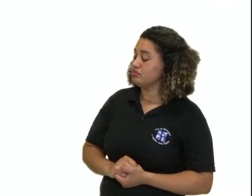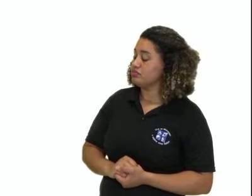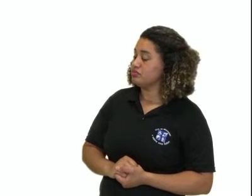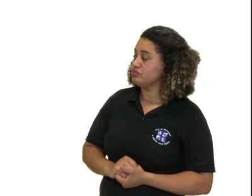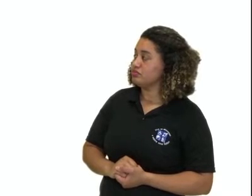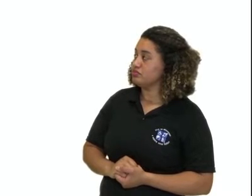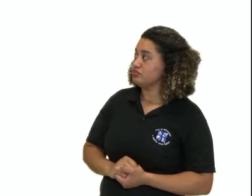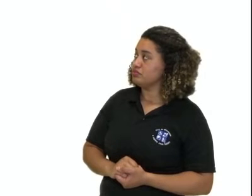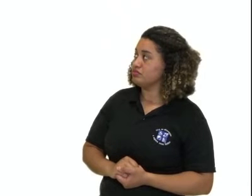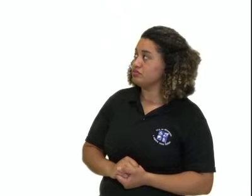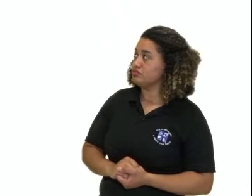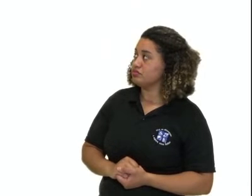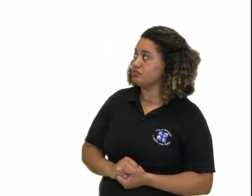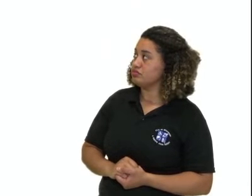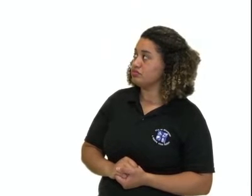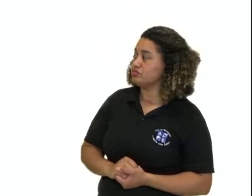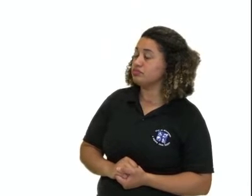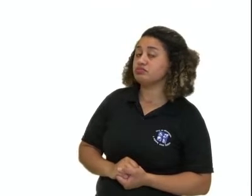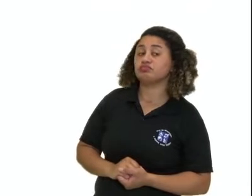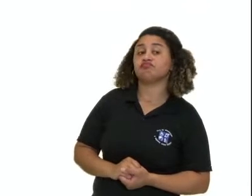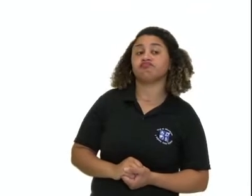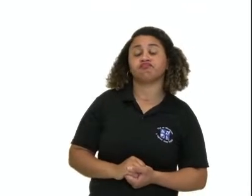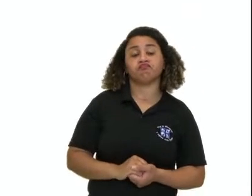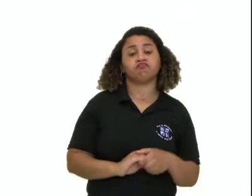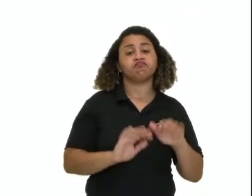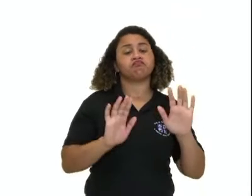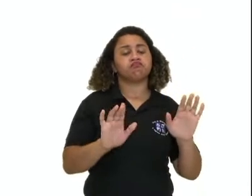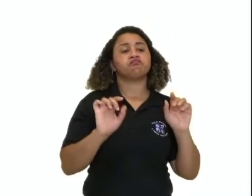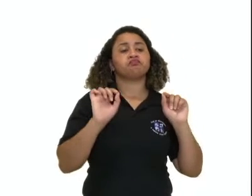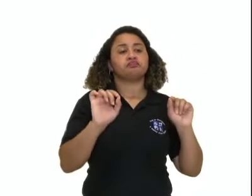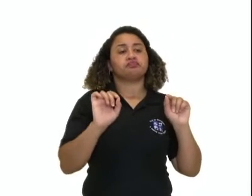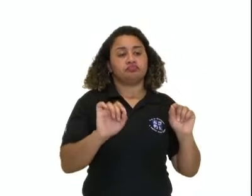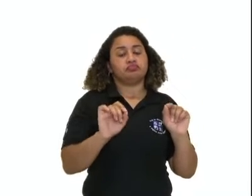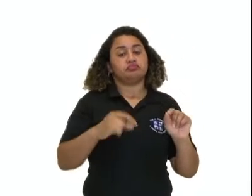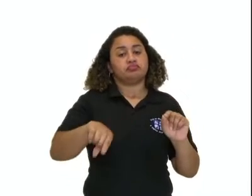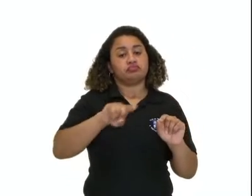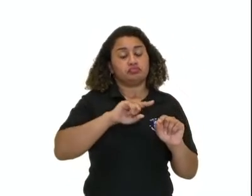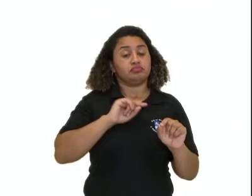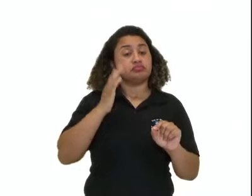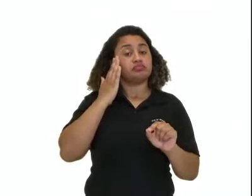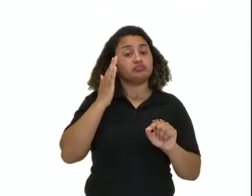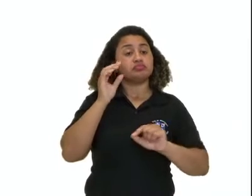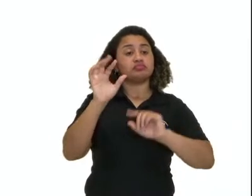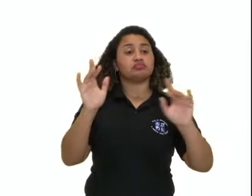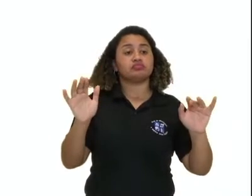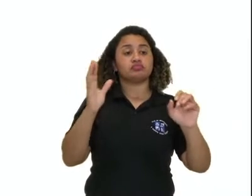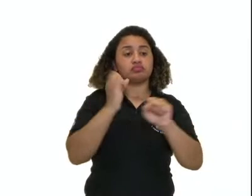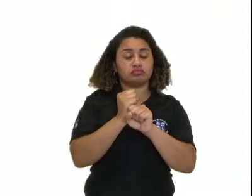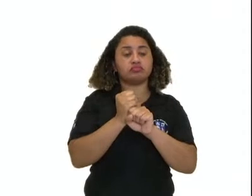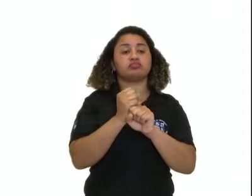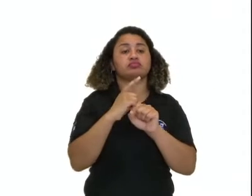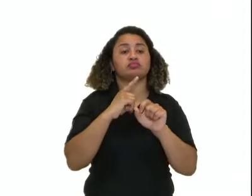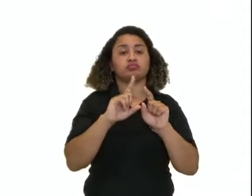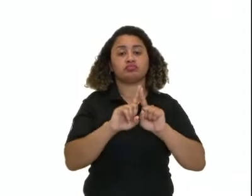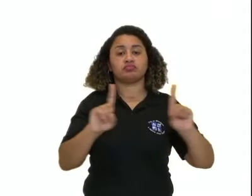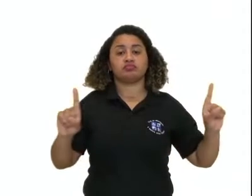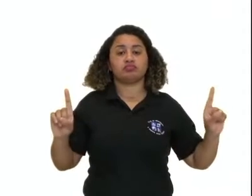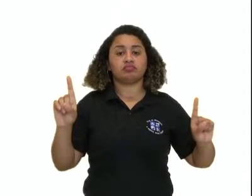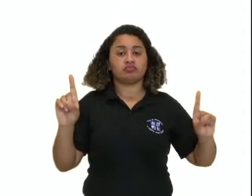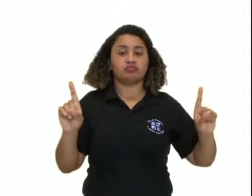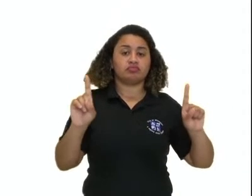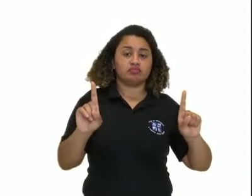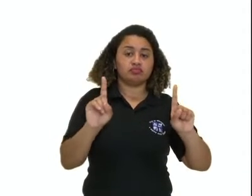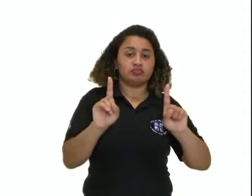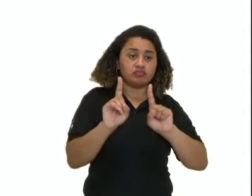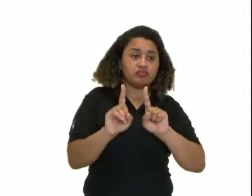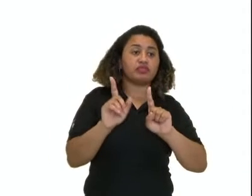é o último termo. Nós já sabemos que a soma dos termos equidistantes é igual à